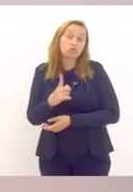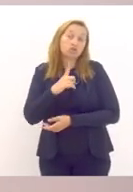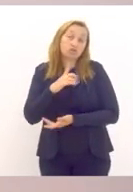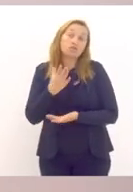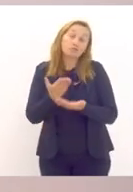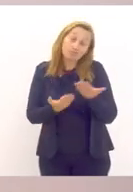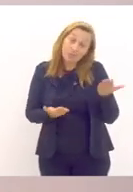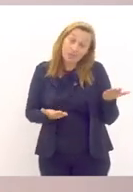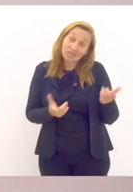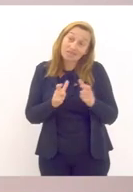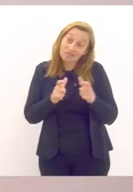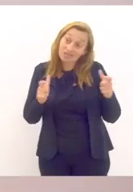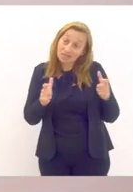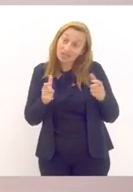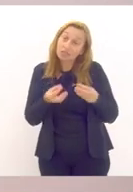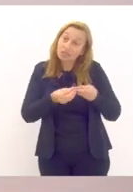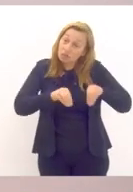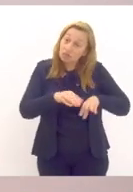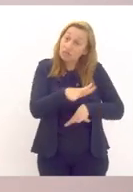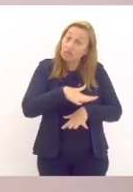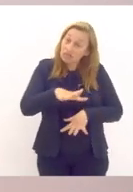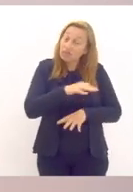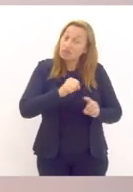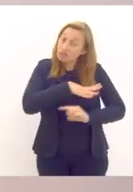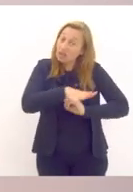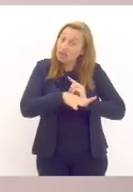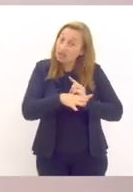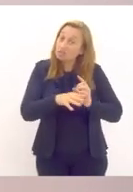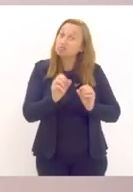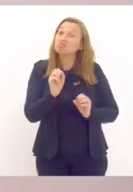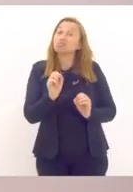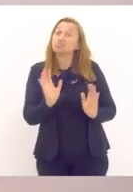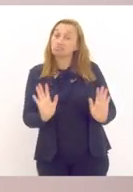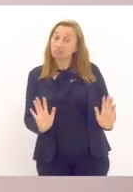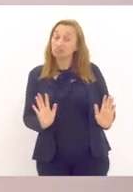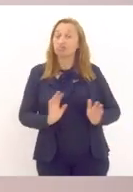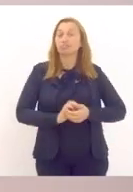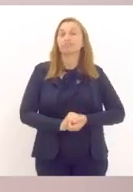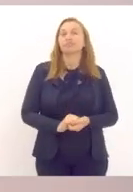perdas significativas que afetaram as áreas sociais. Ponto.